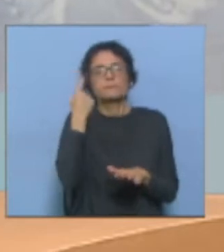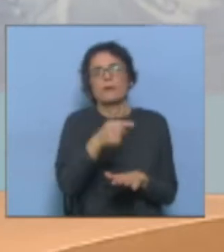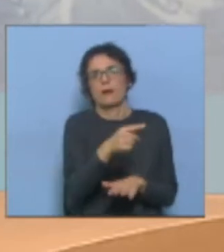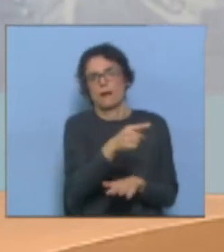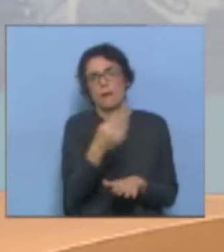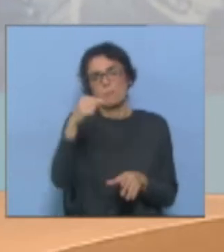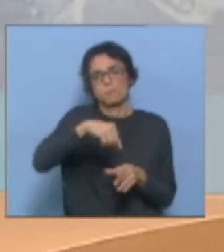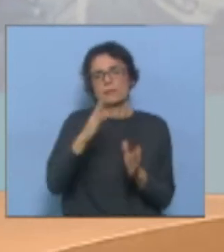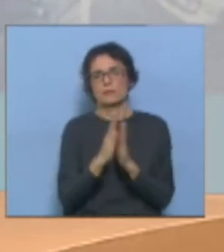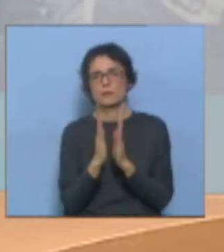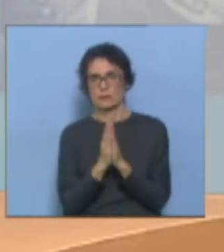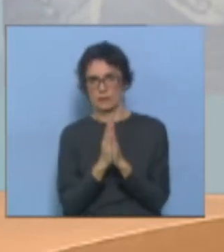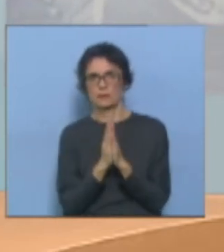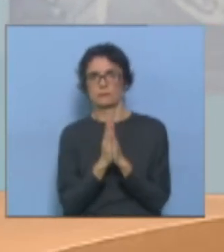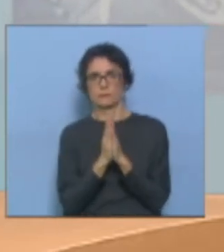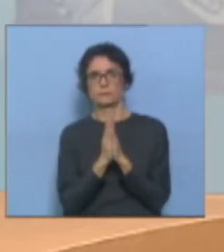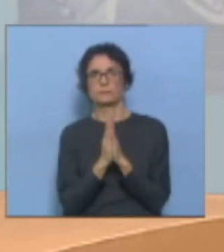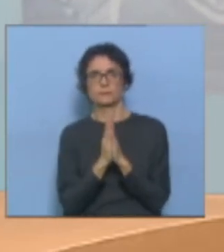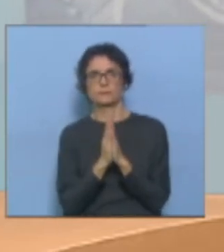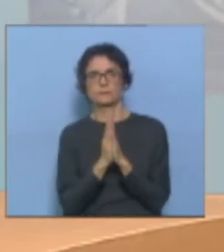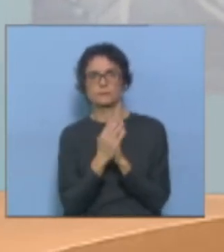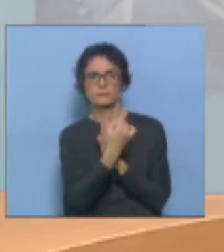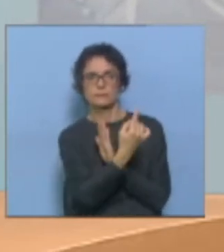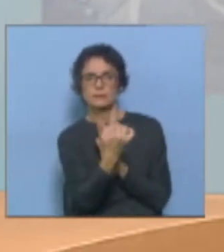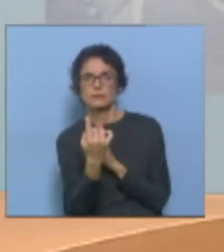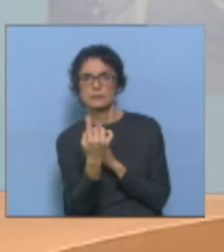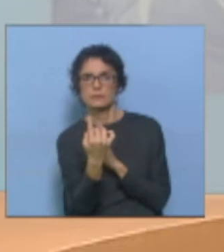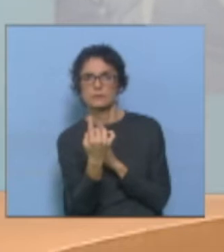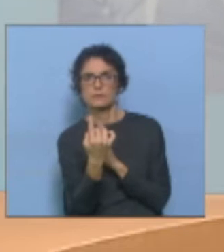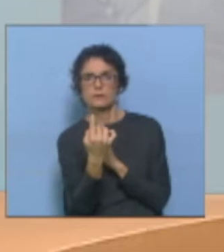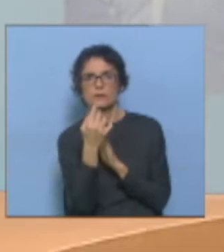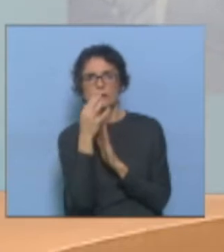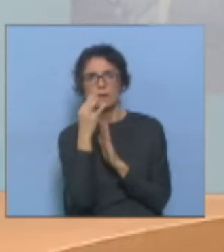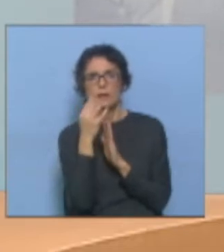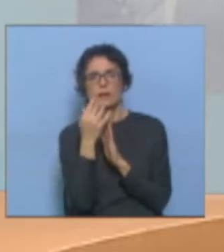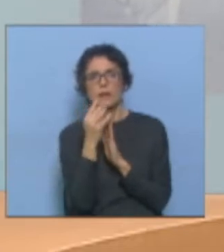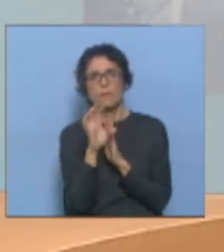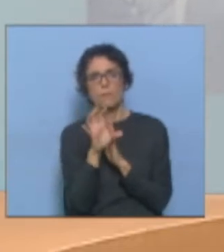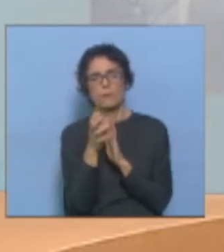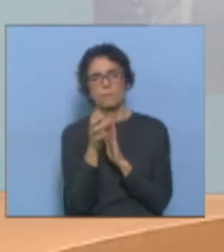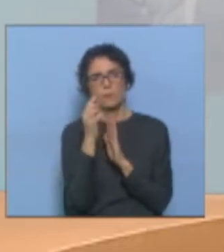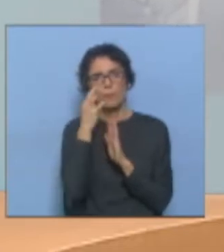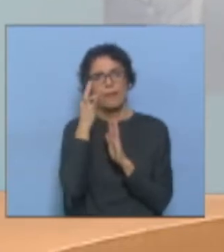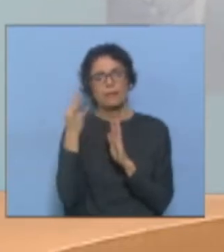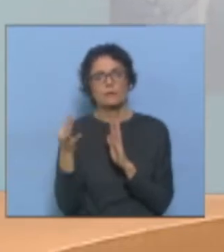Isto é, da sua própria natureza, de quem se entrega desta doação